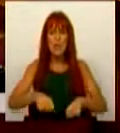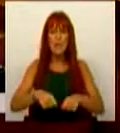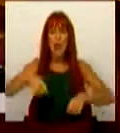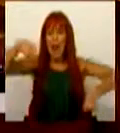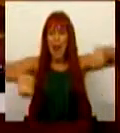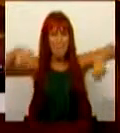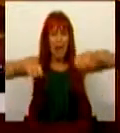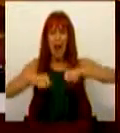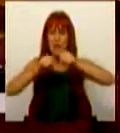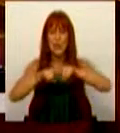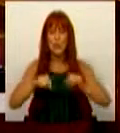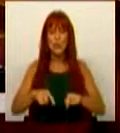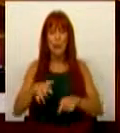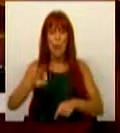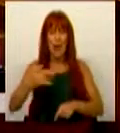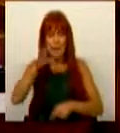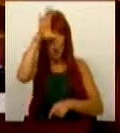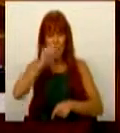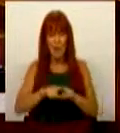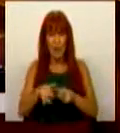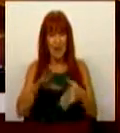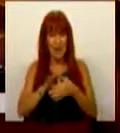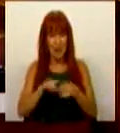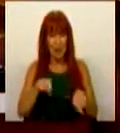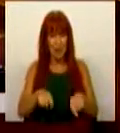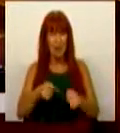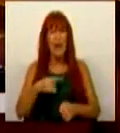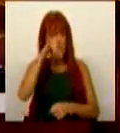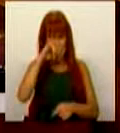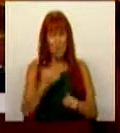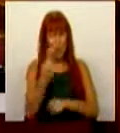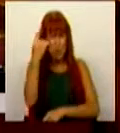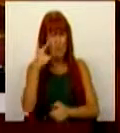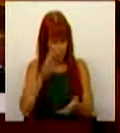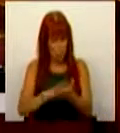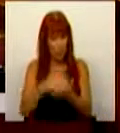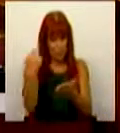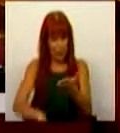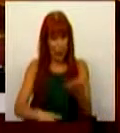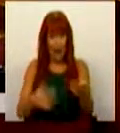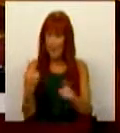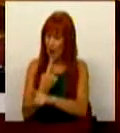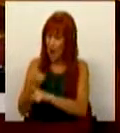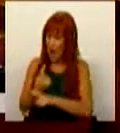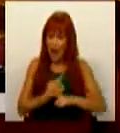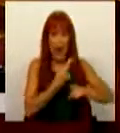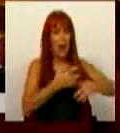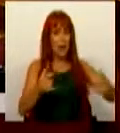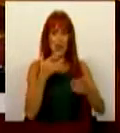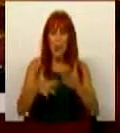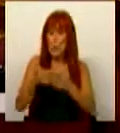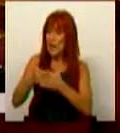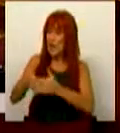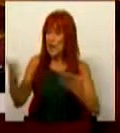PSD-CDS sobre esta matéria de inovação. Mas há uma coisa que eu me lembro e que está até demonstrado em vários